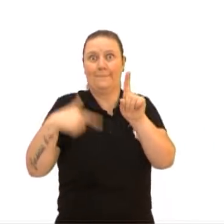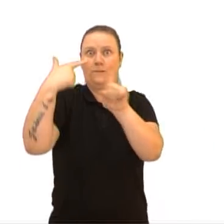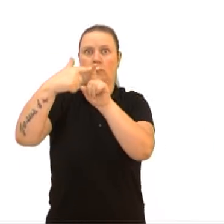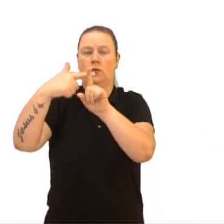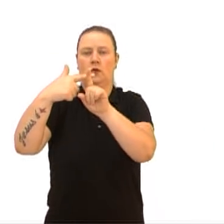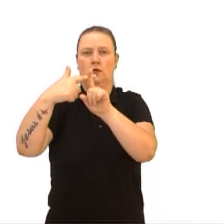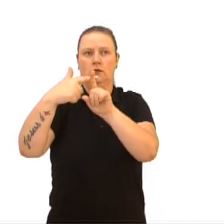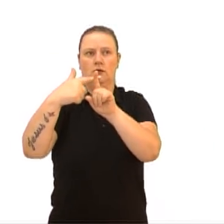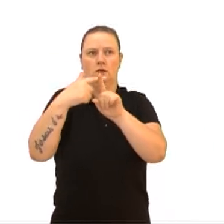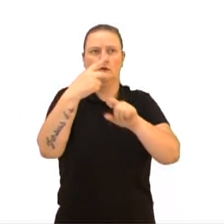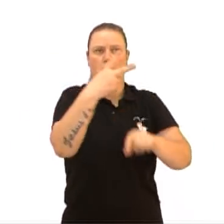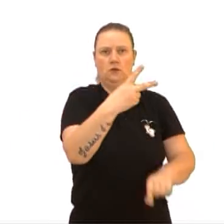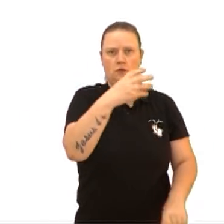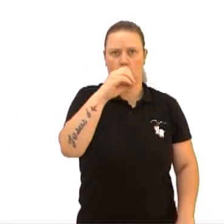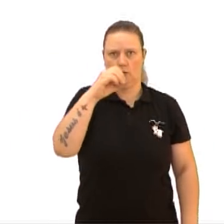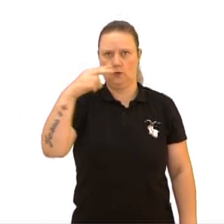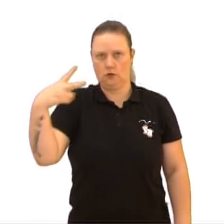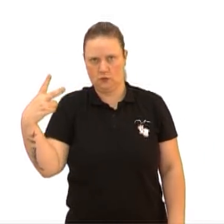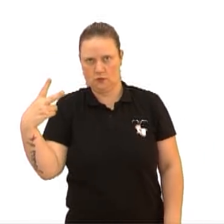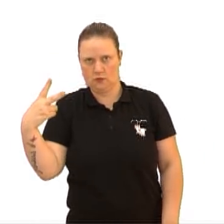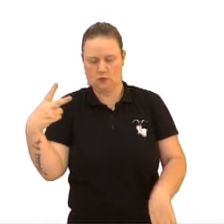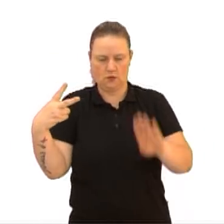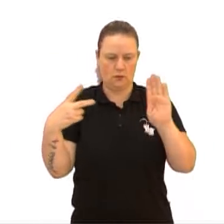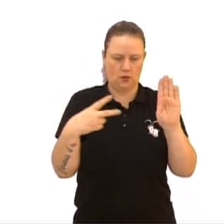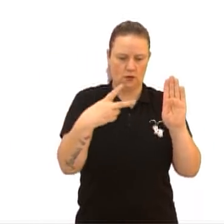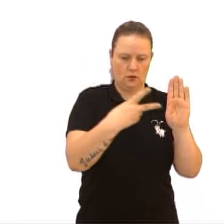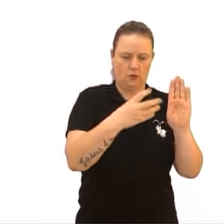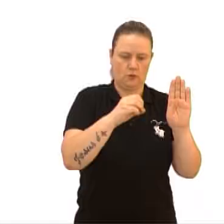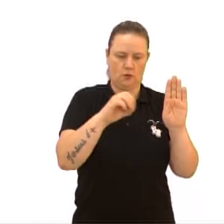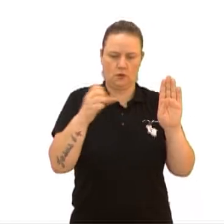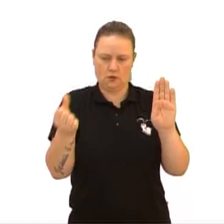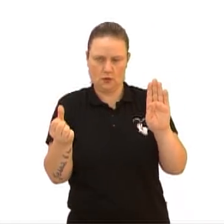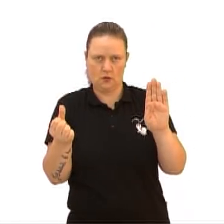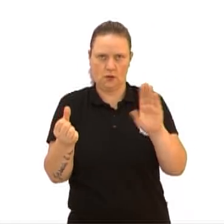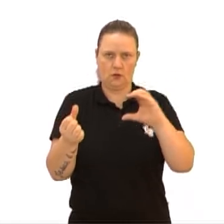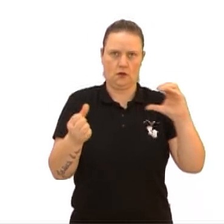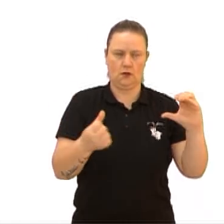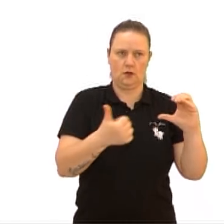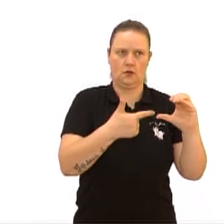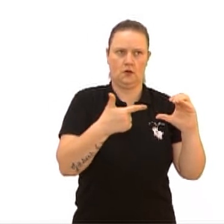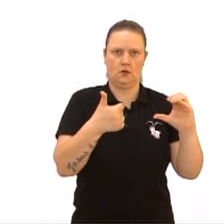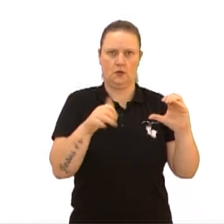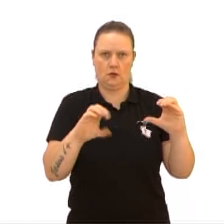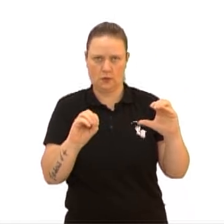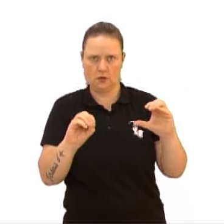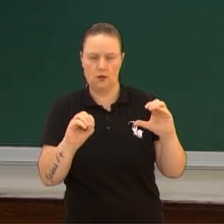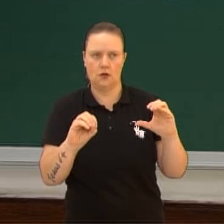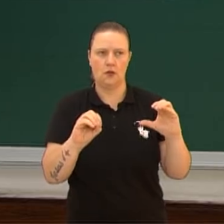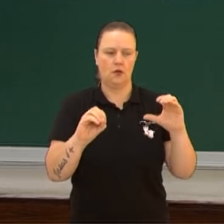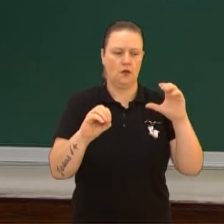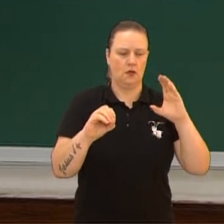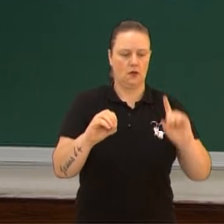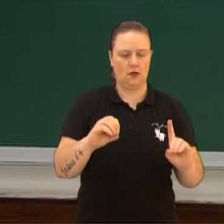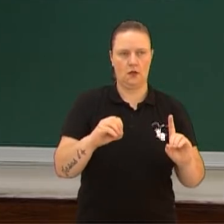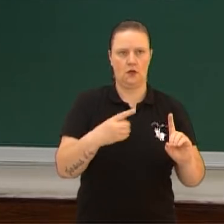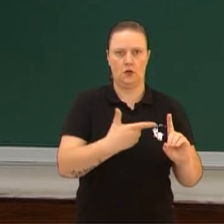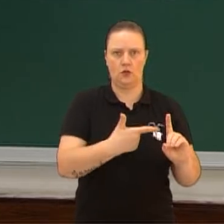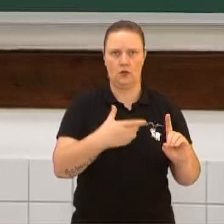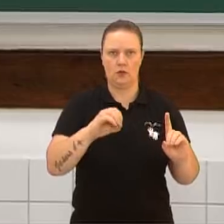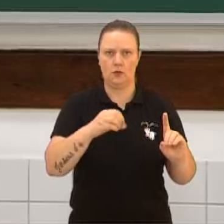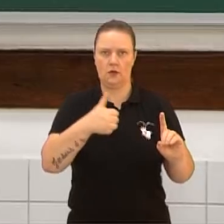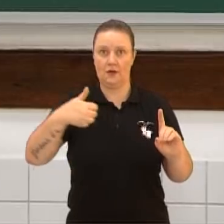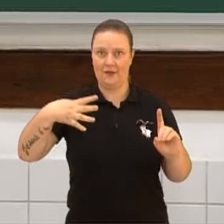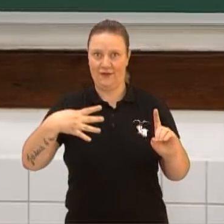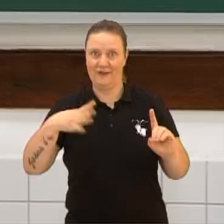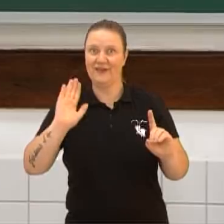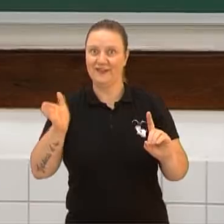letra A 2002, a letra B 2006, letra C 2010 ou 2014? Ai, ai, ai, interprete esse gráfico aí em casa que a